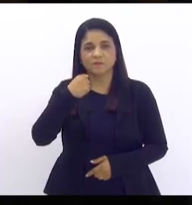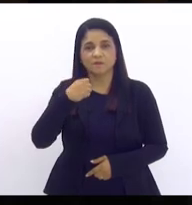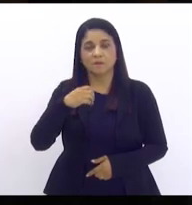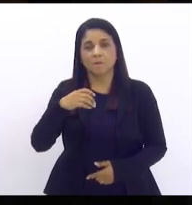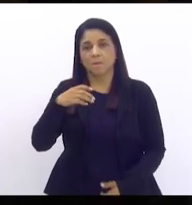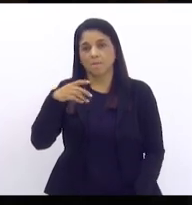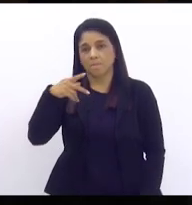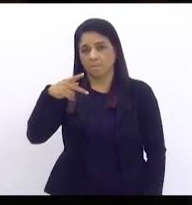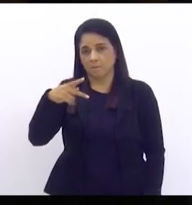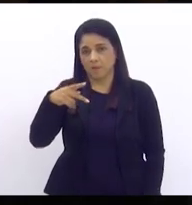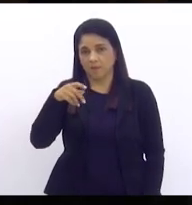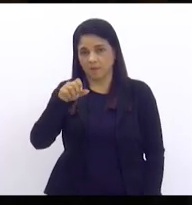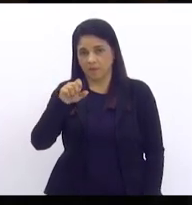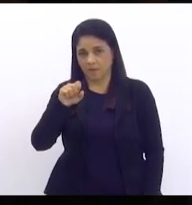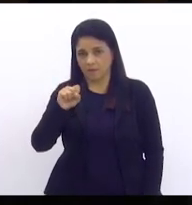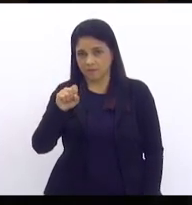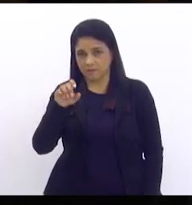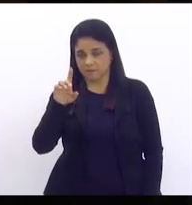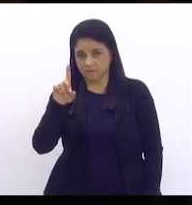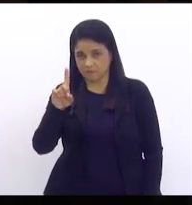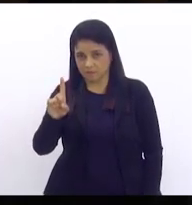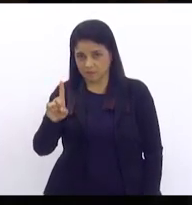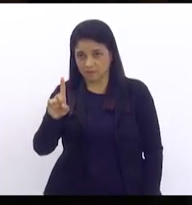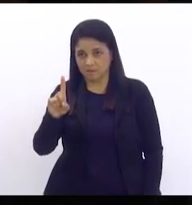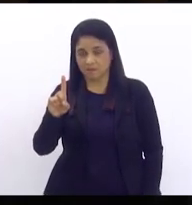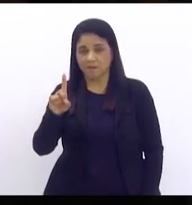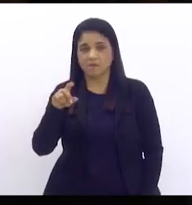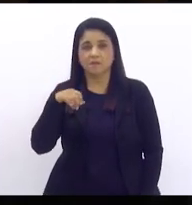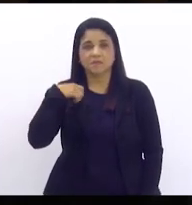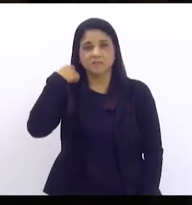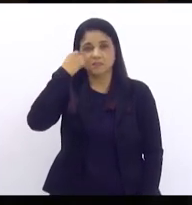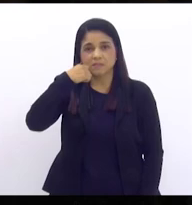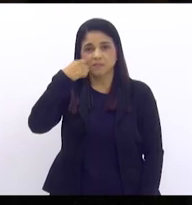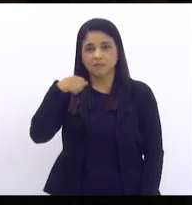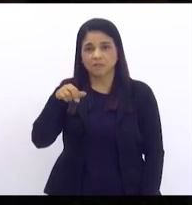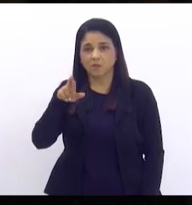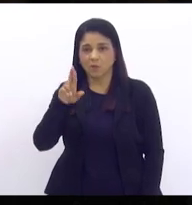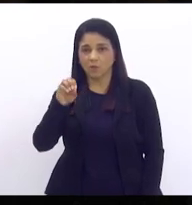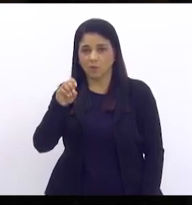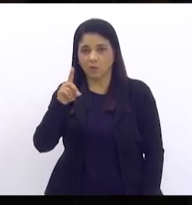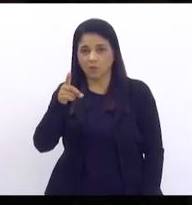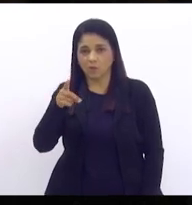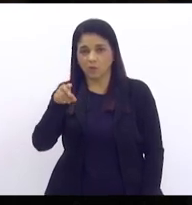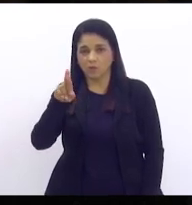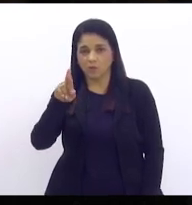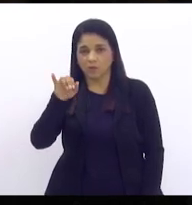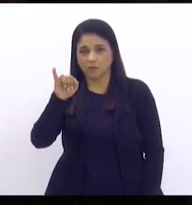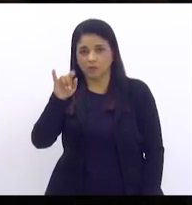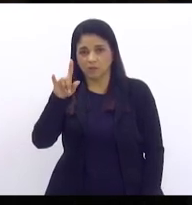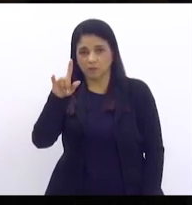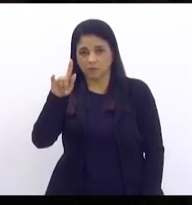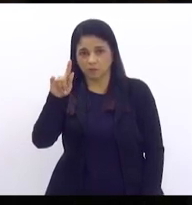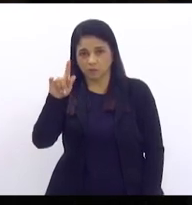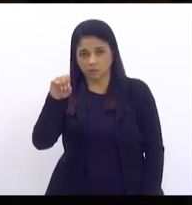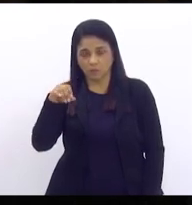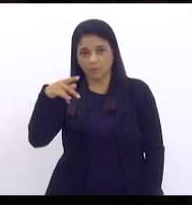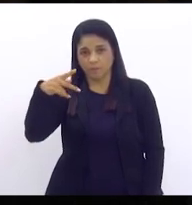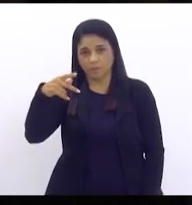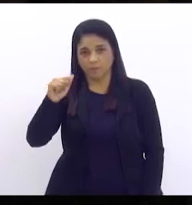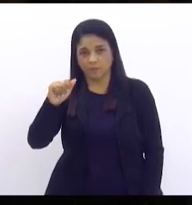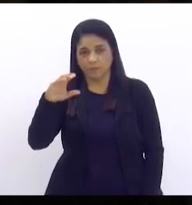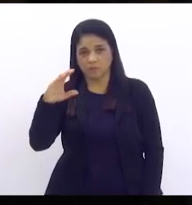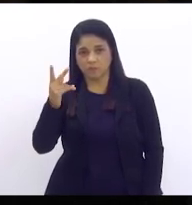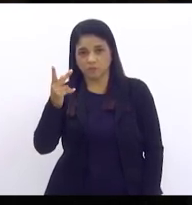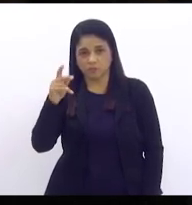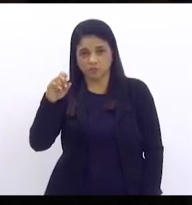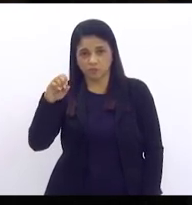PSD, deputado, o senador Rodrigo Pacheco, lá de Minas Gerais,